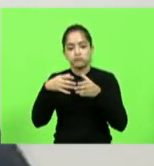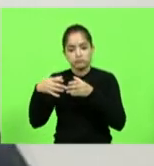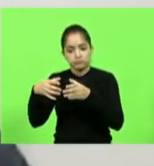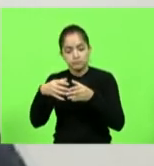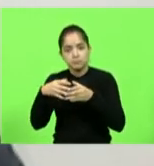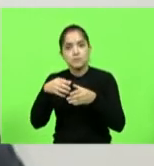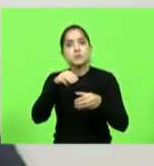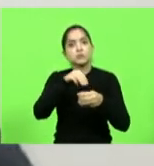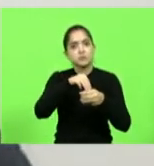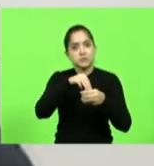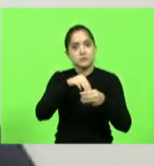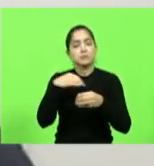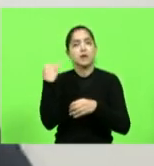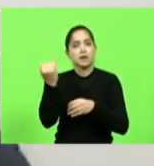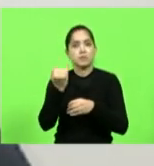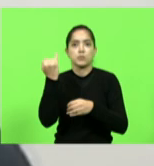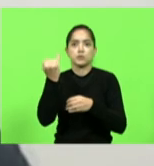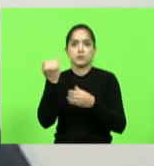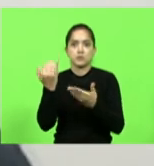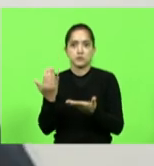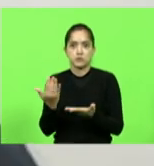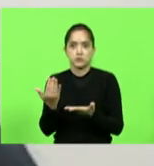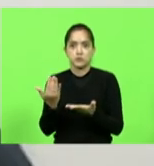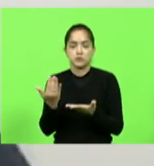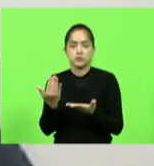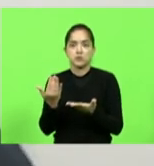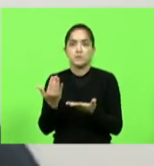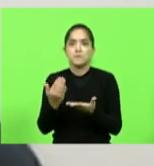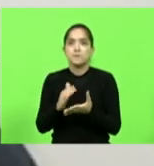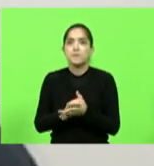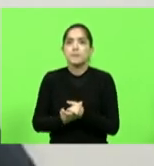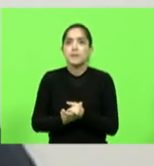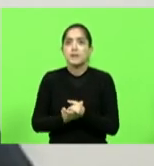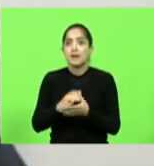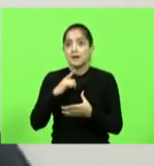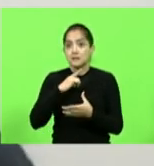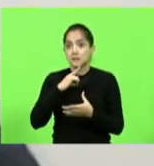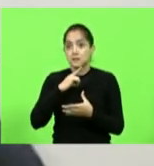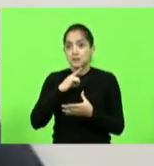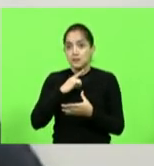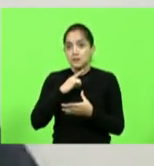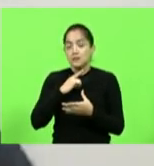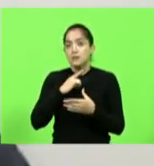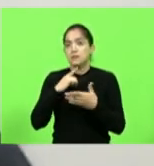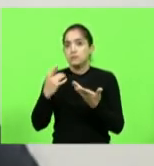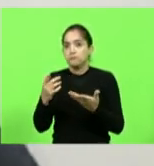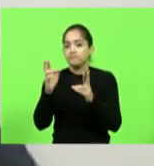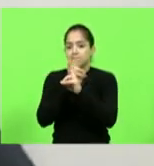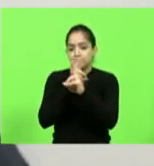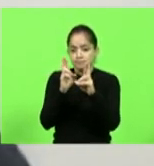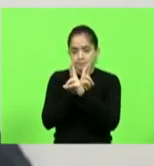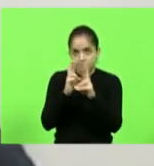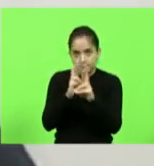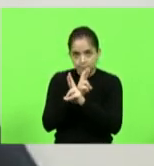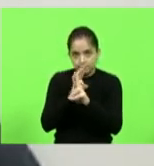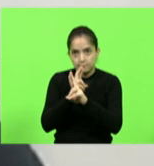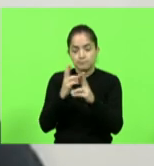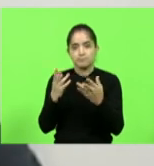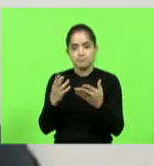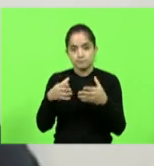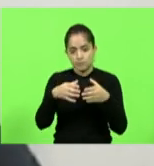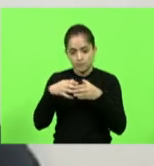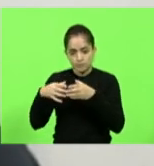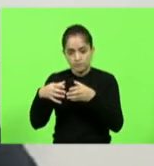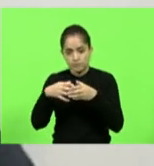também é muito importante, né? Então, nós temos um fazer específico, então, que é com as relações institucionais, que é com